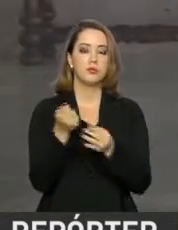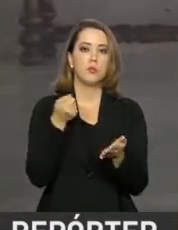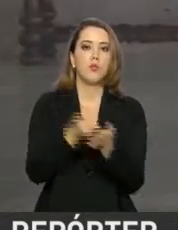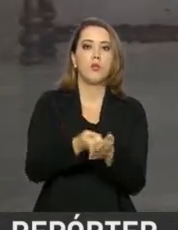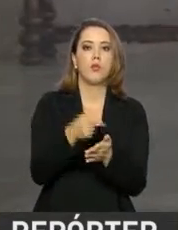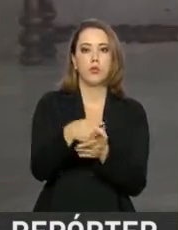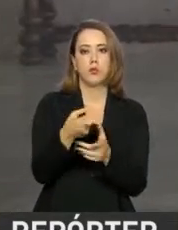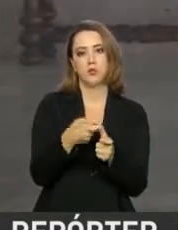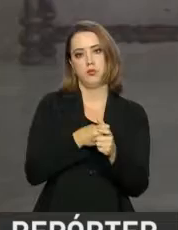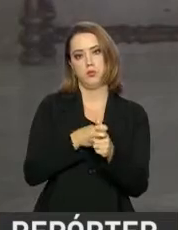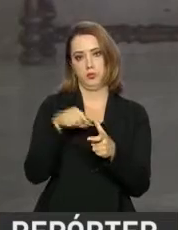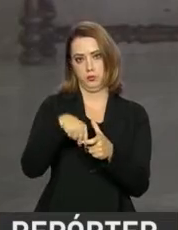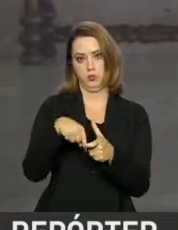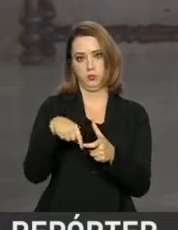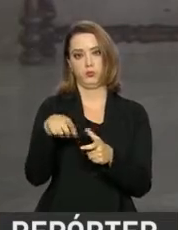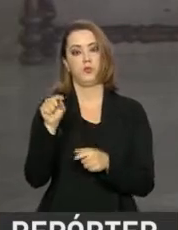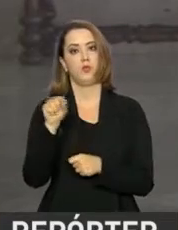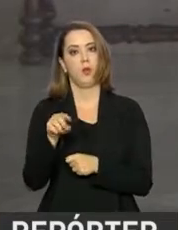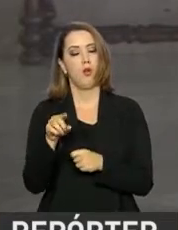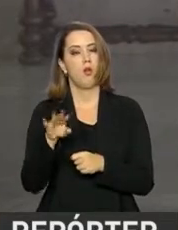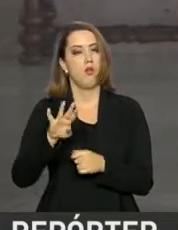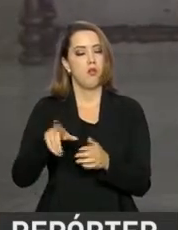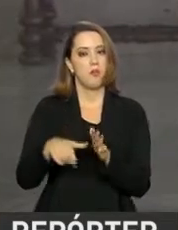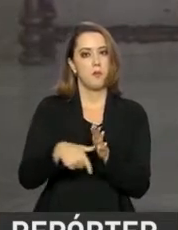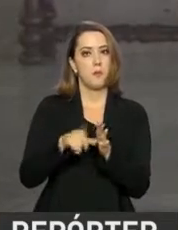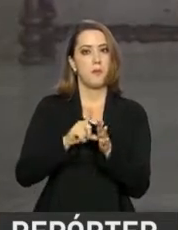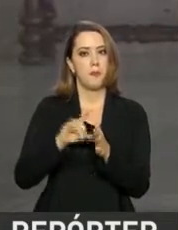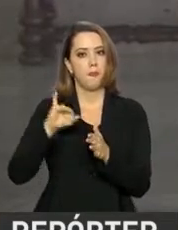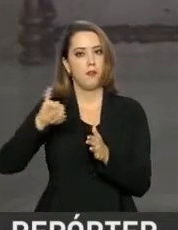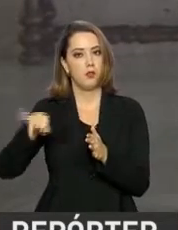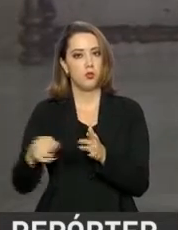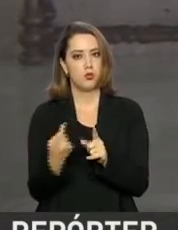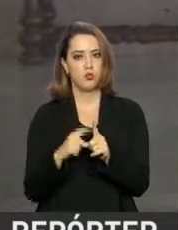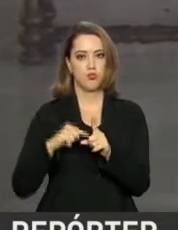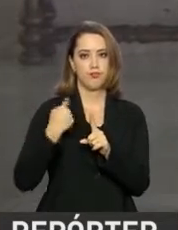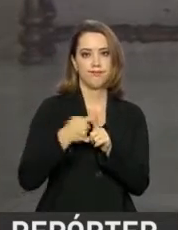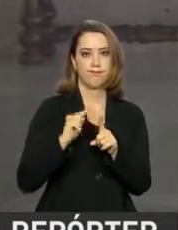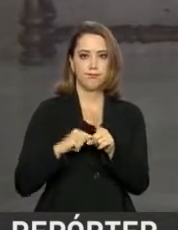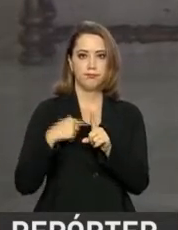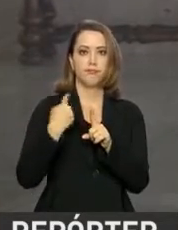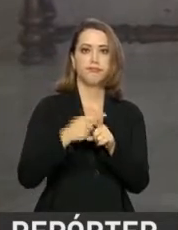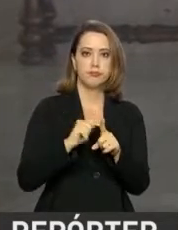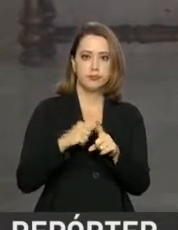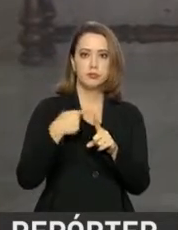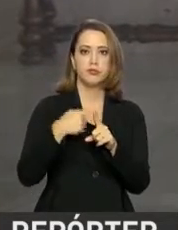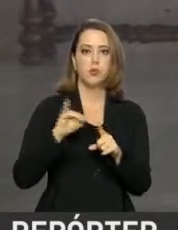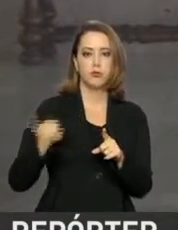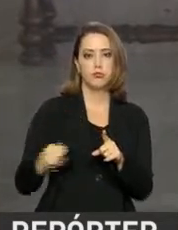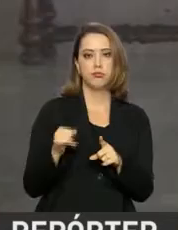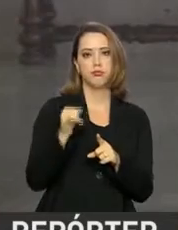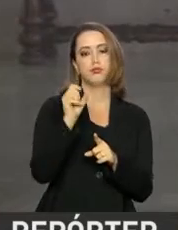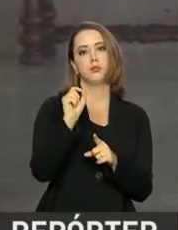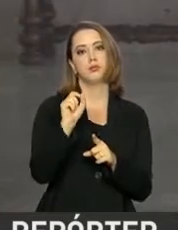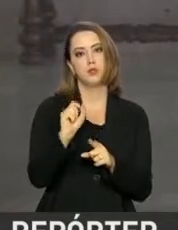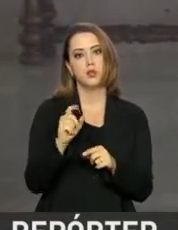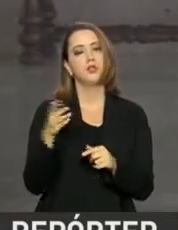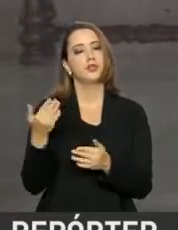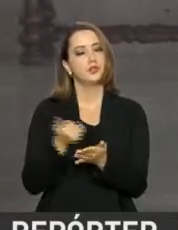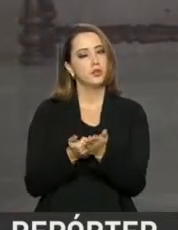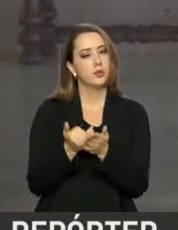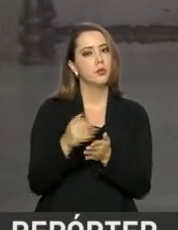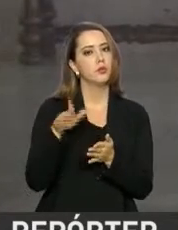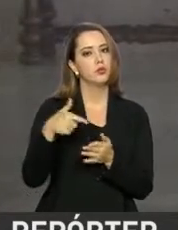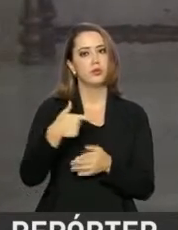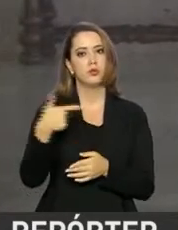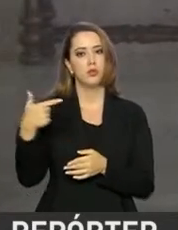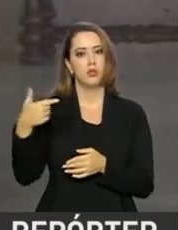estados com a União, ao invés de utilizarem os juros compostos, que são juros sobre juros, que vêm sendo utilizados desde o final